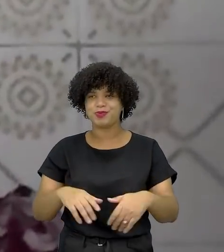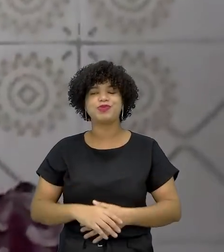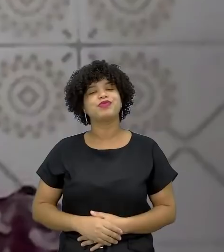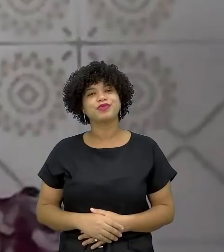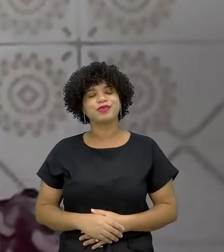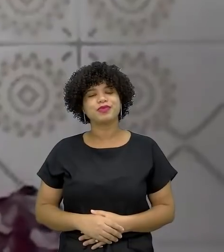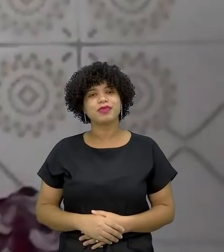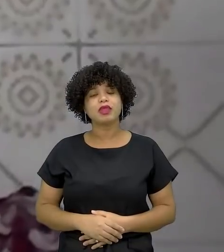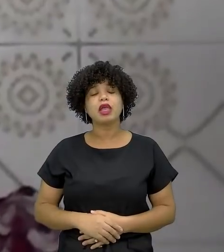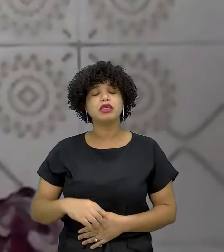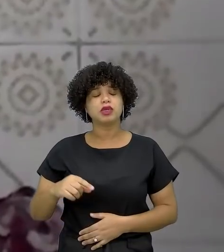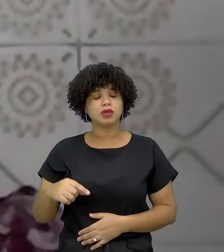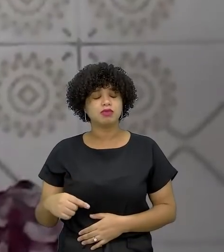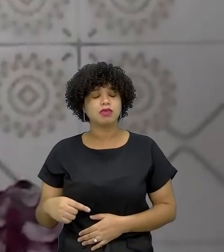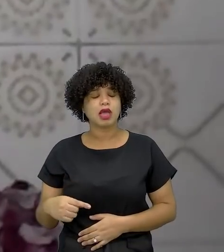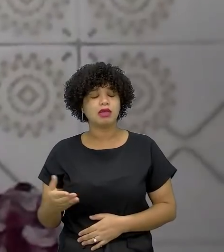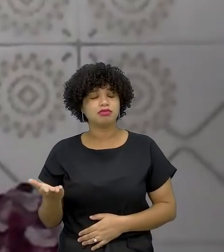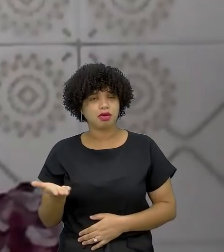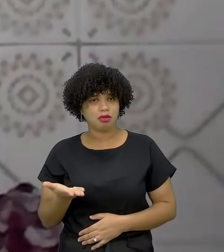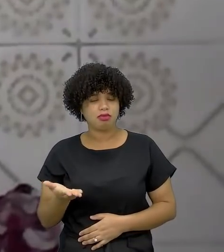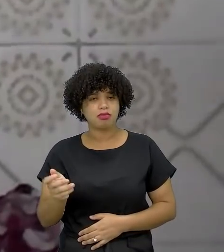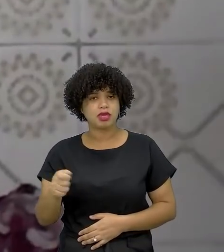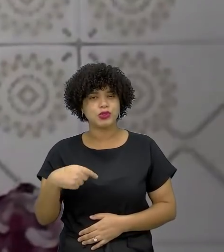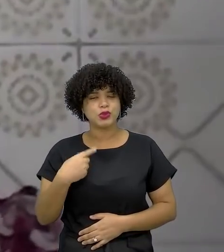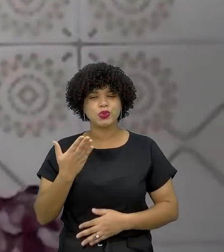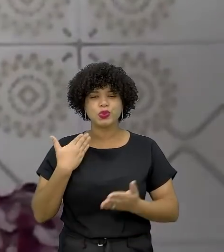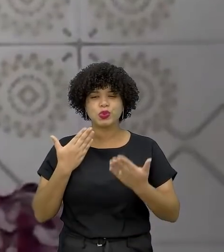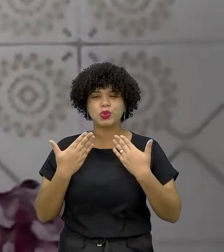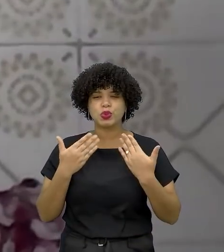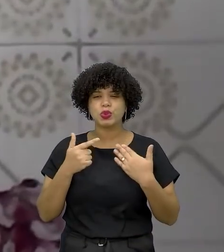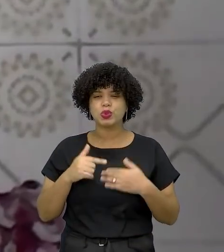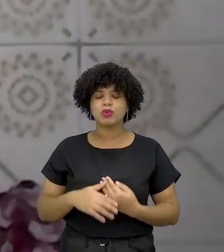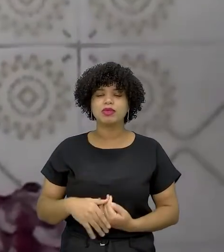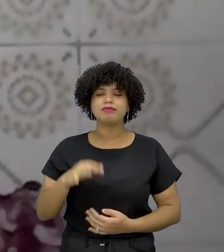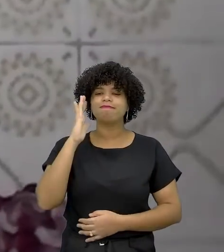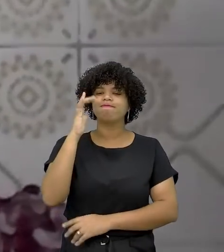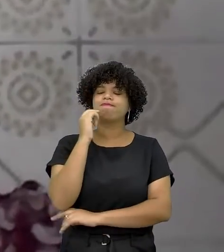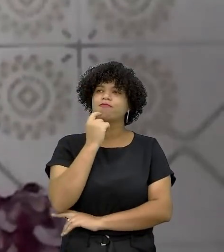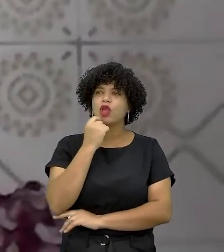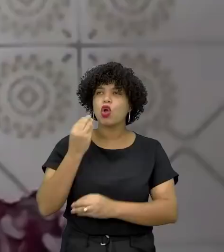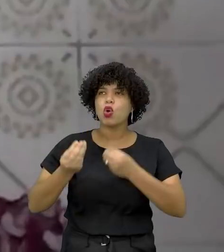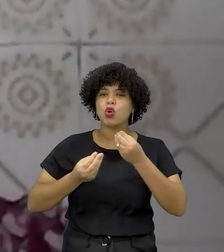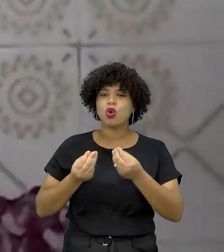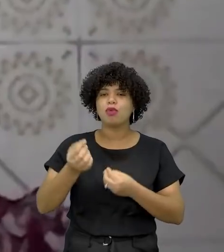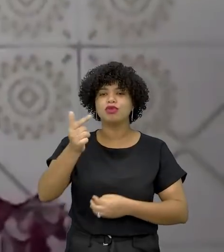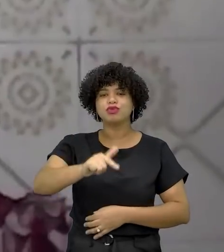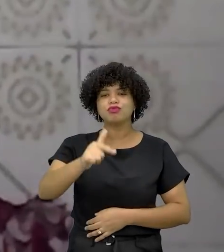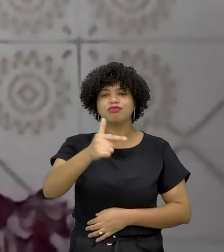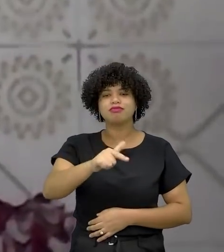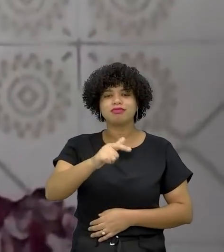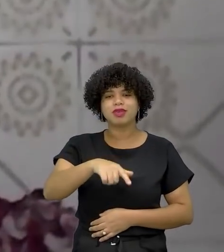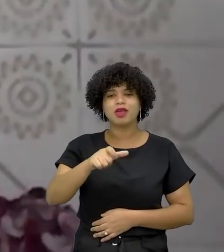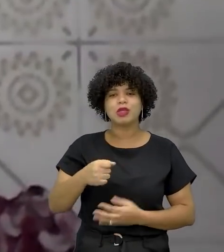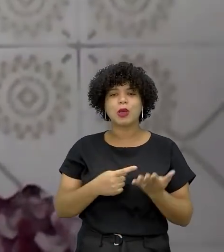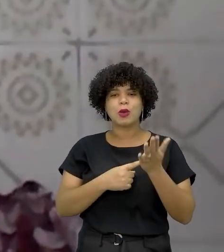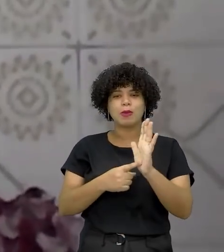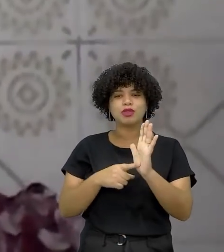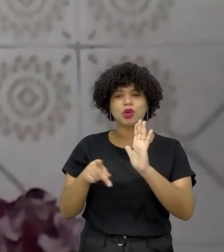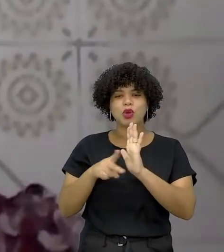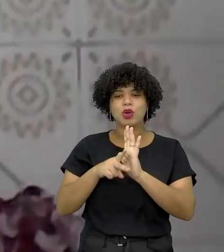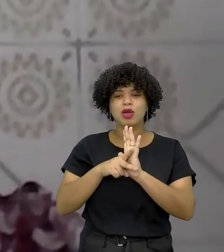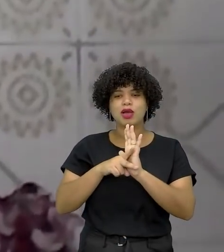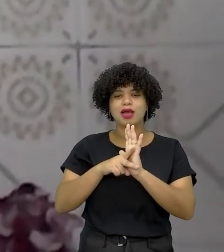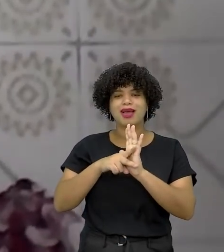escolheu aqui conversar um pouco, aí vocês podem falar, Rosana, a gente vai voltar vai voltar a falar de